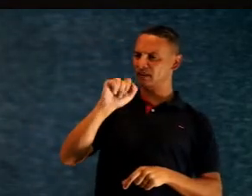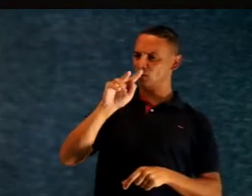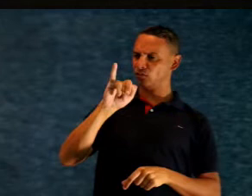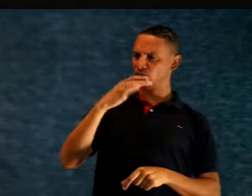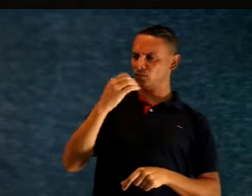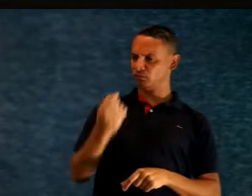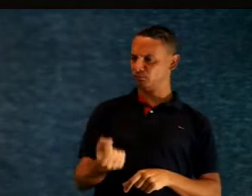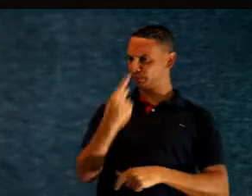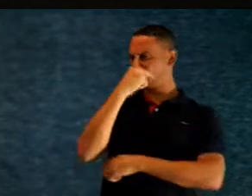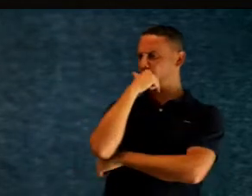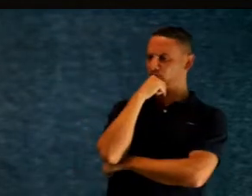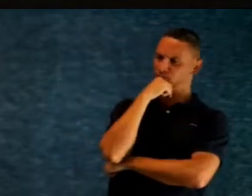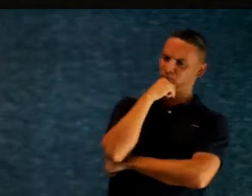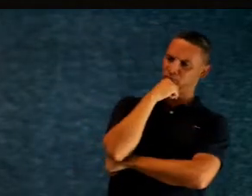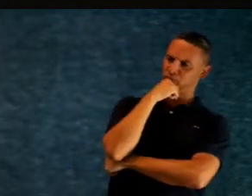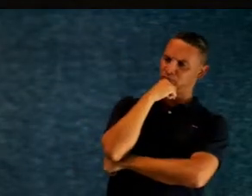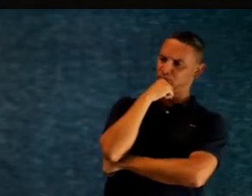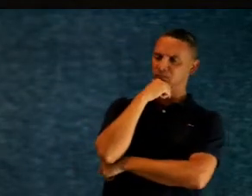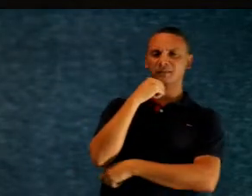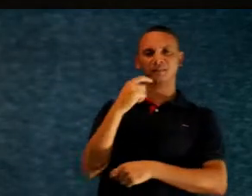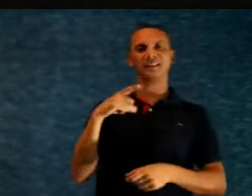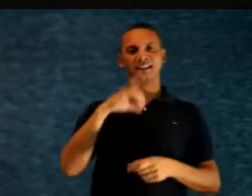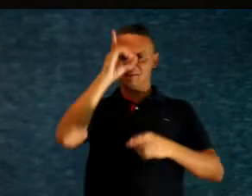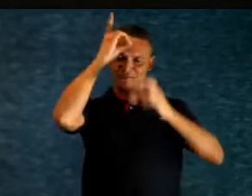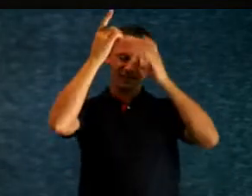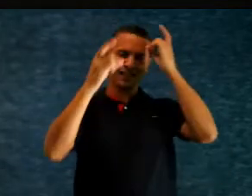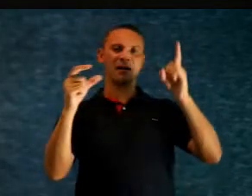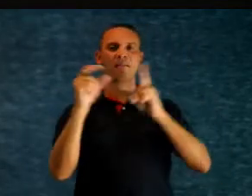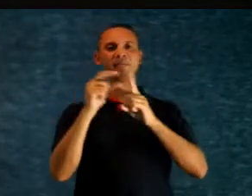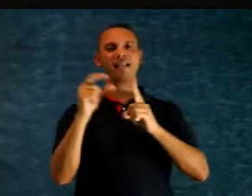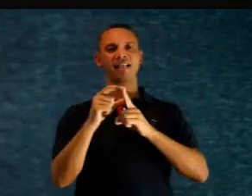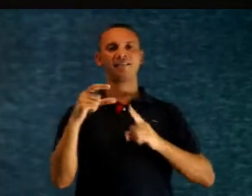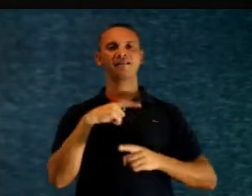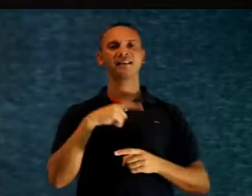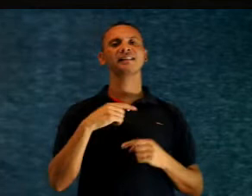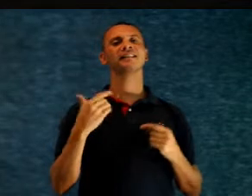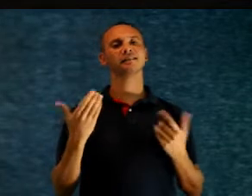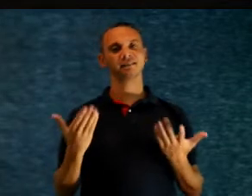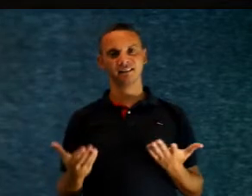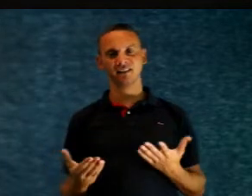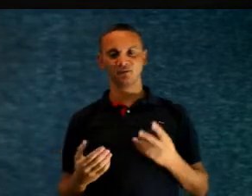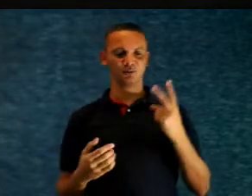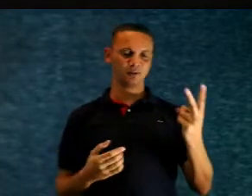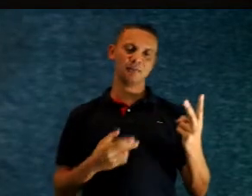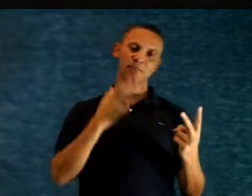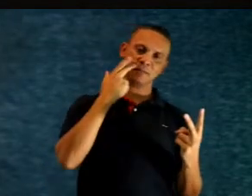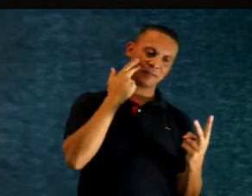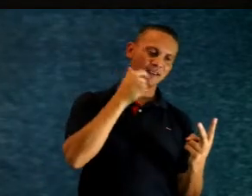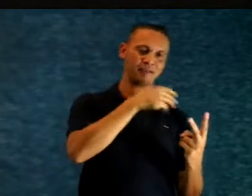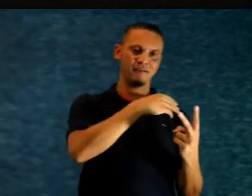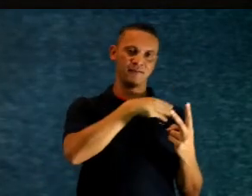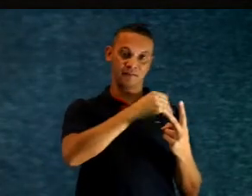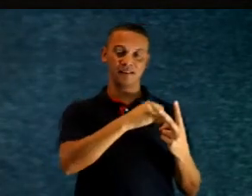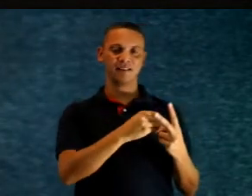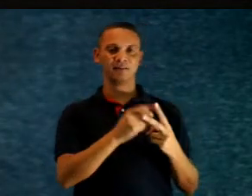uma barquinha e de forca, né? Aquele jogo de você pôr o número de letras de uma palavra, né? Constrói a